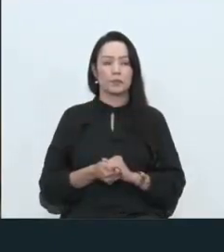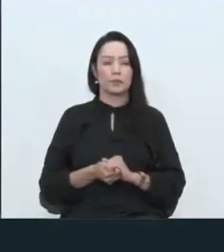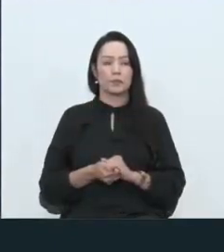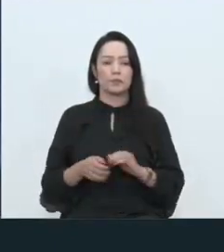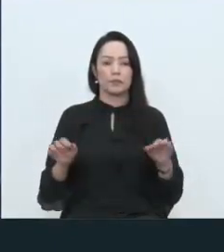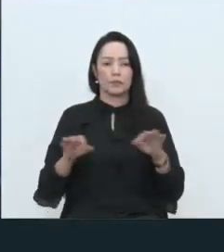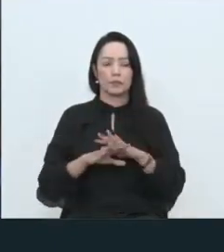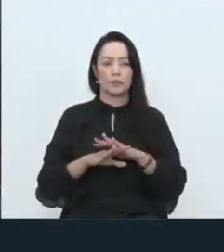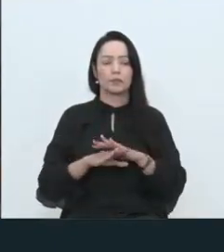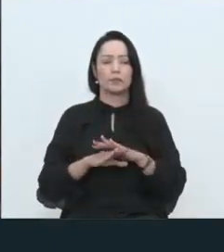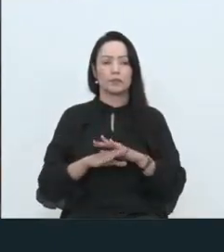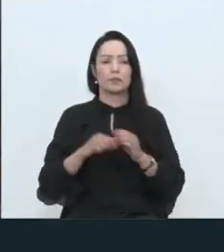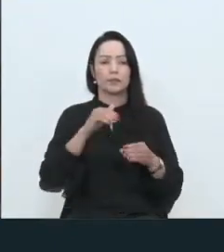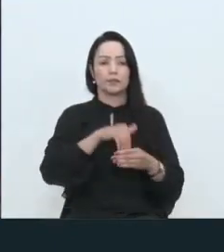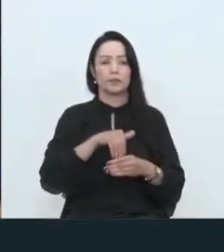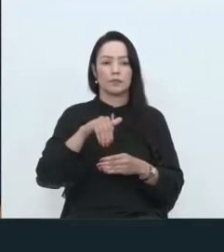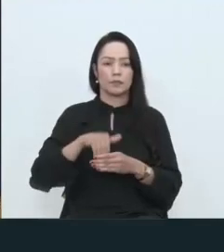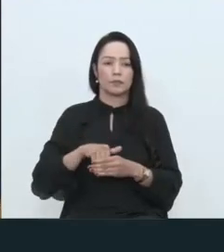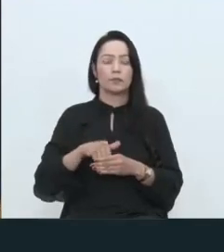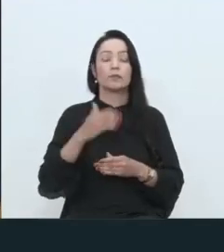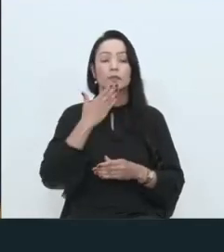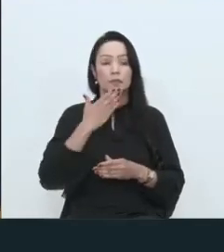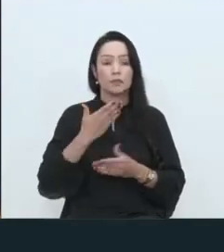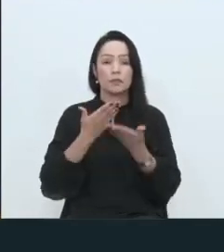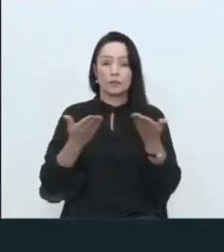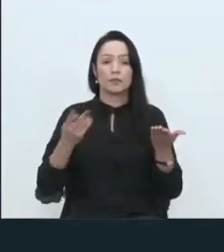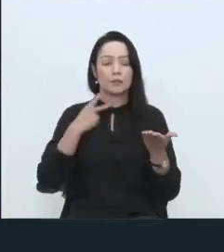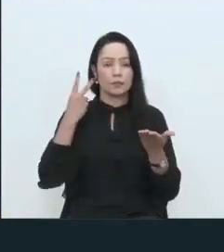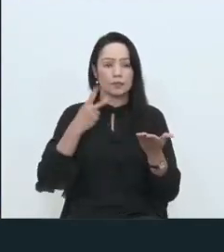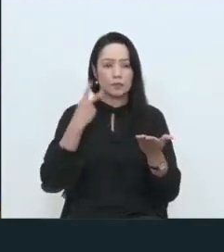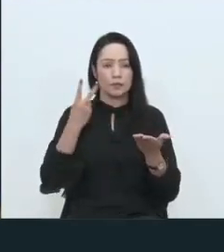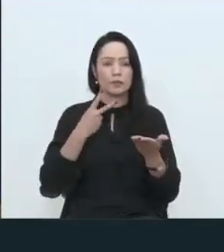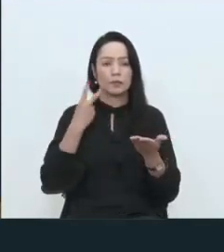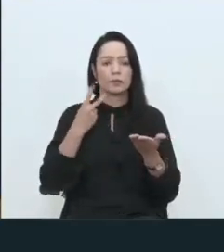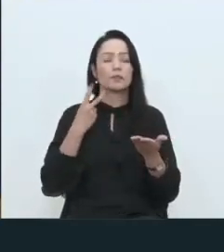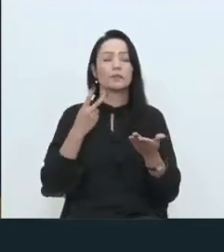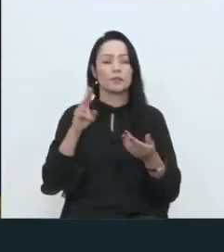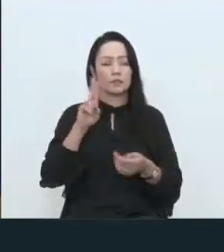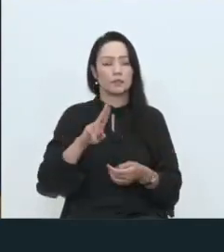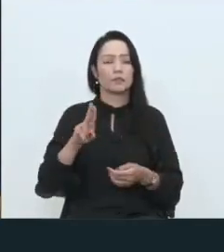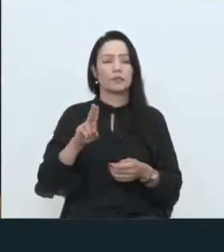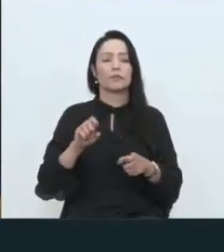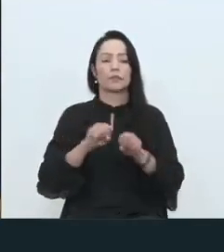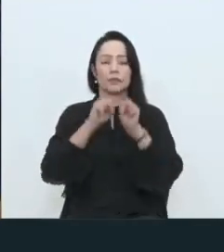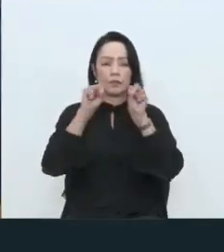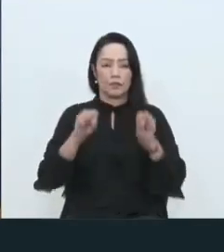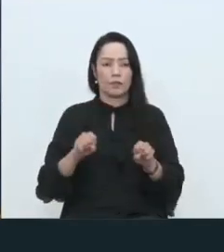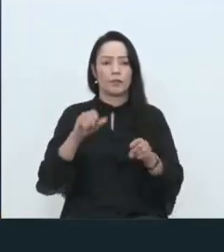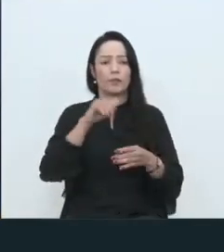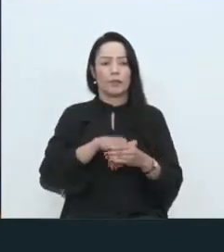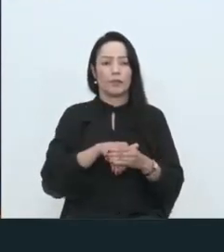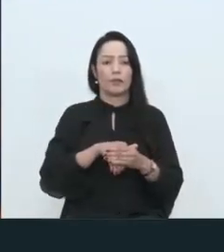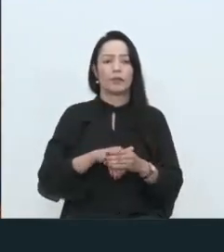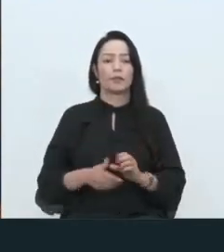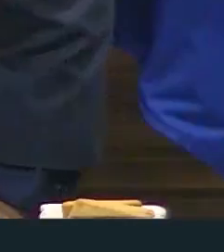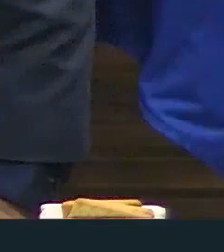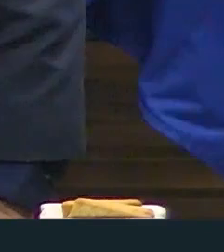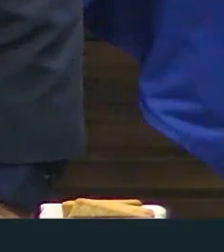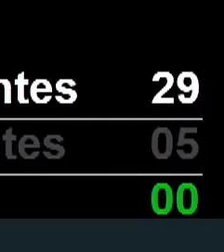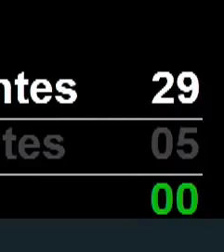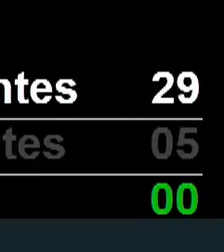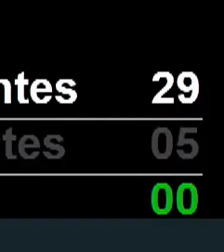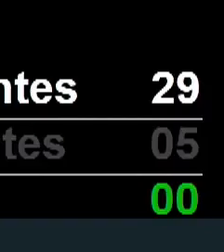Encerrada a discussão e votação. Solicito aos senhores vereadores que utilizem os terminais para o voto eletrônico.